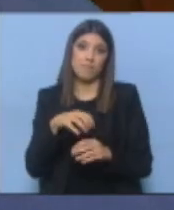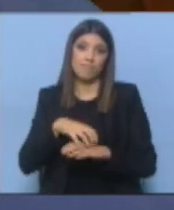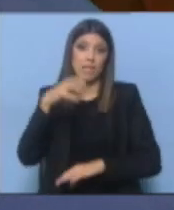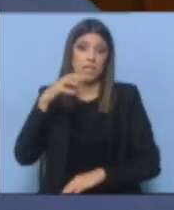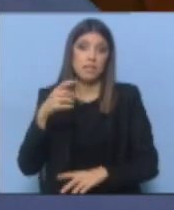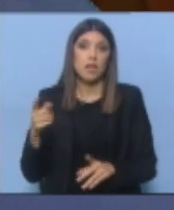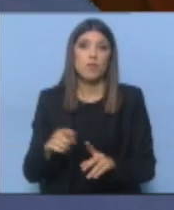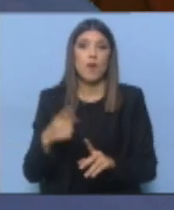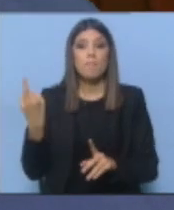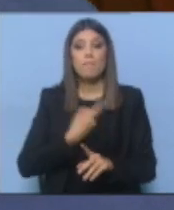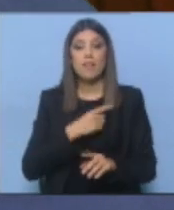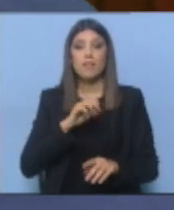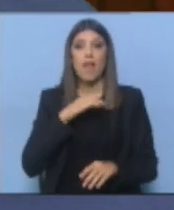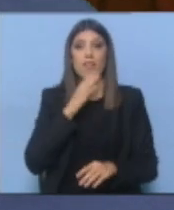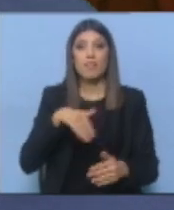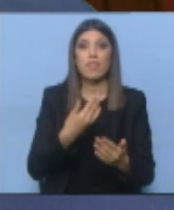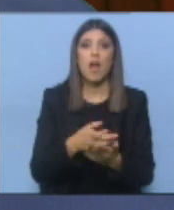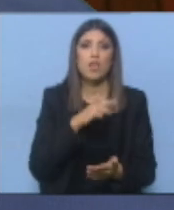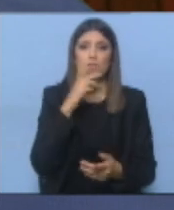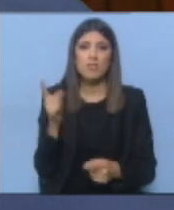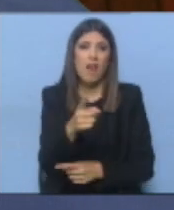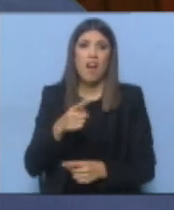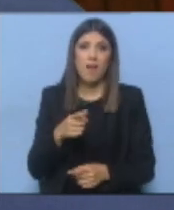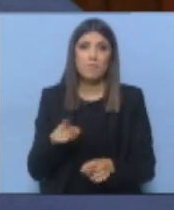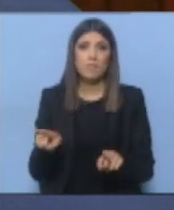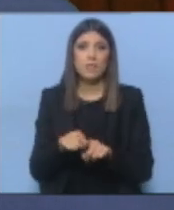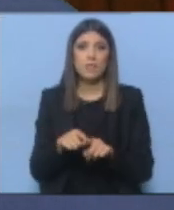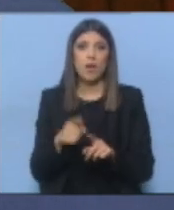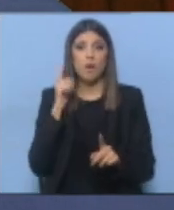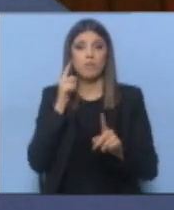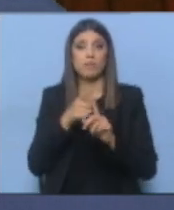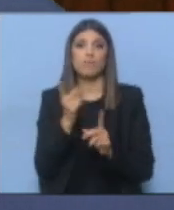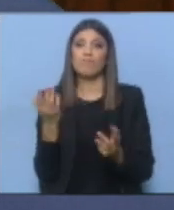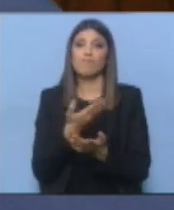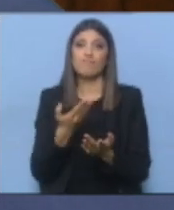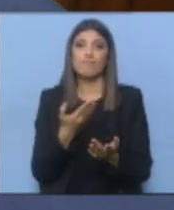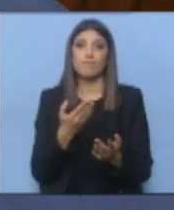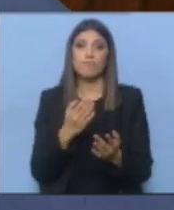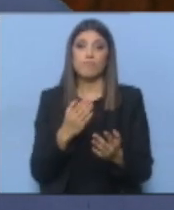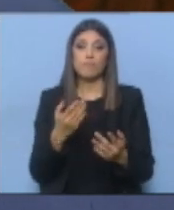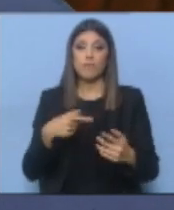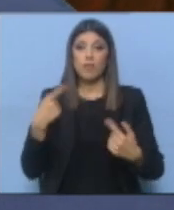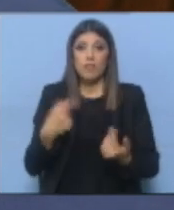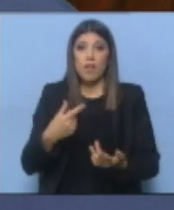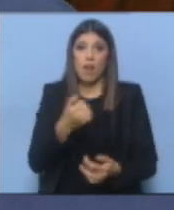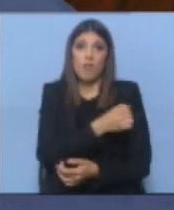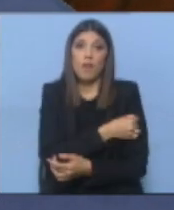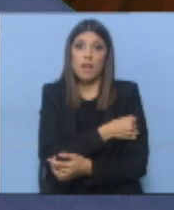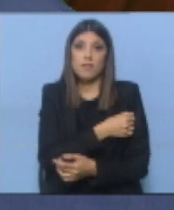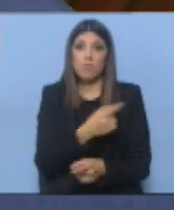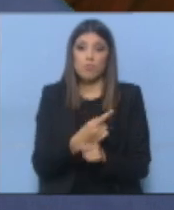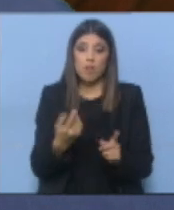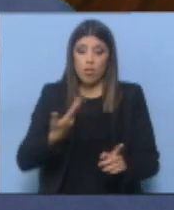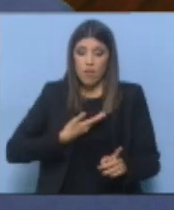haverá que dar uma resposta rápida para que as pessoas tenham garantido um dos direitos fundamentais, que é o direito à